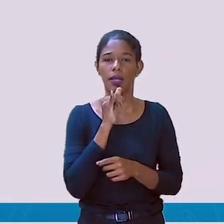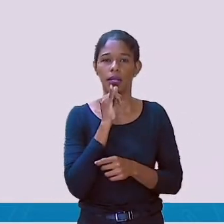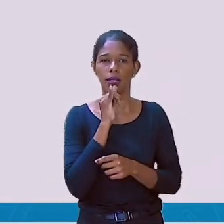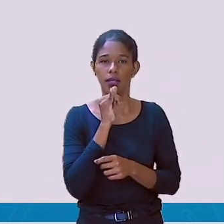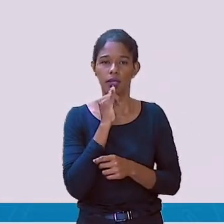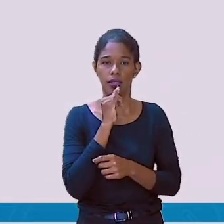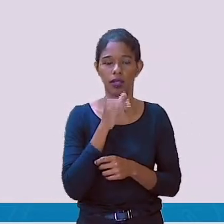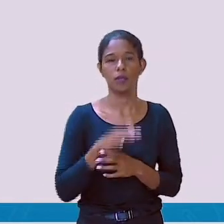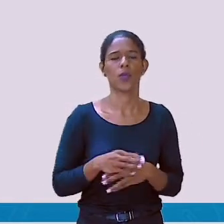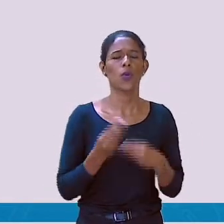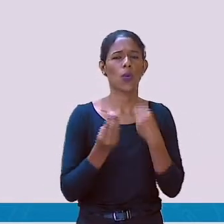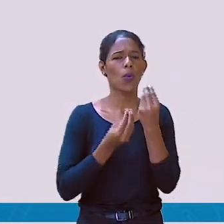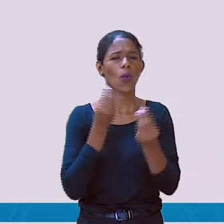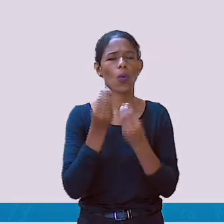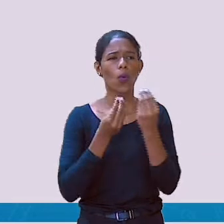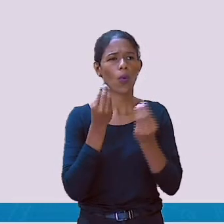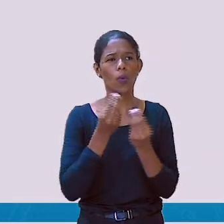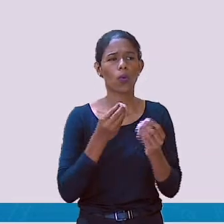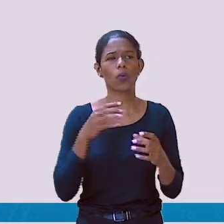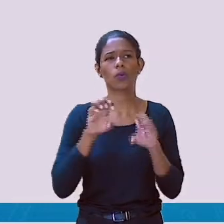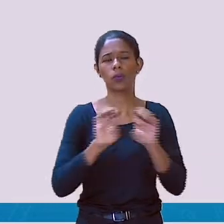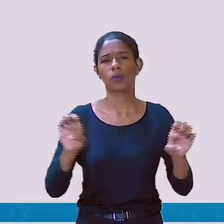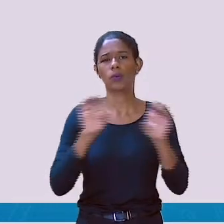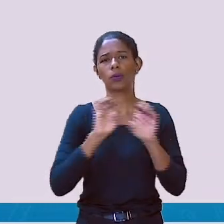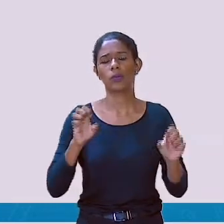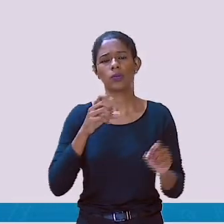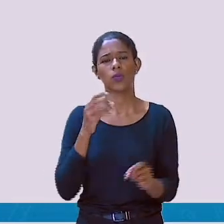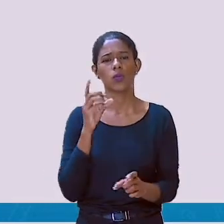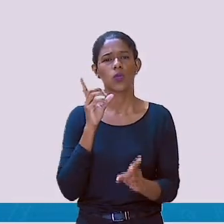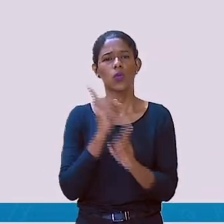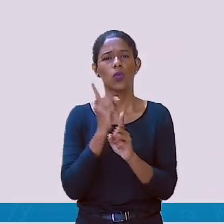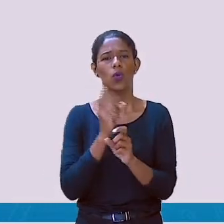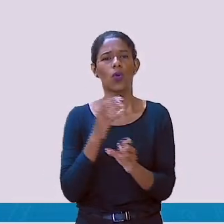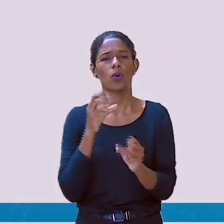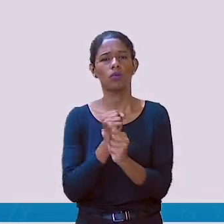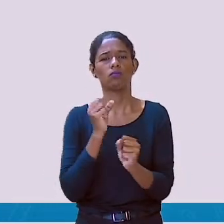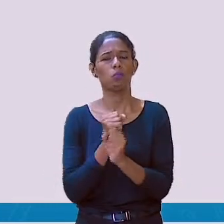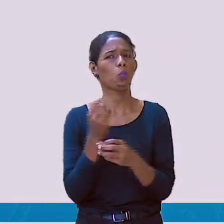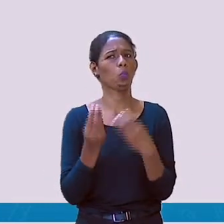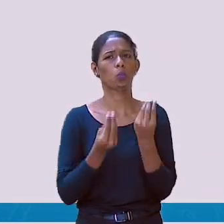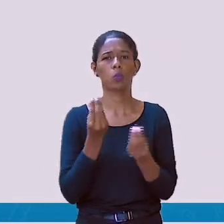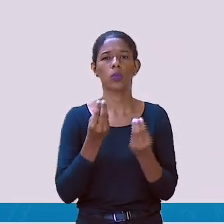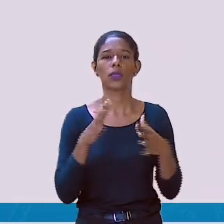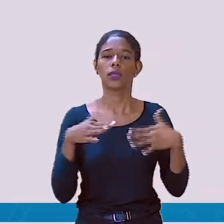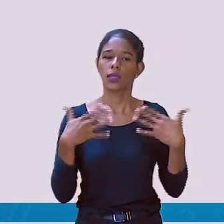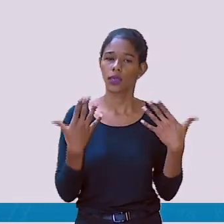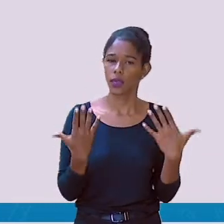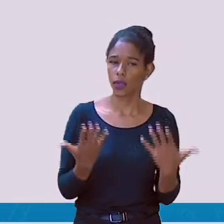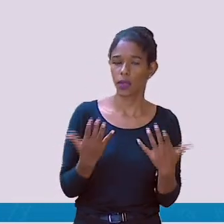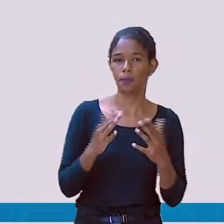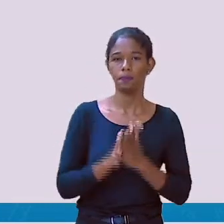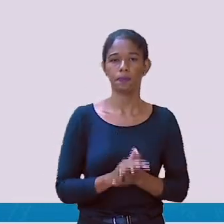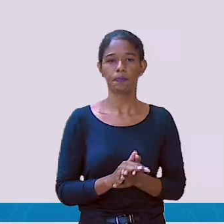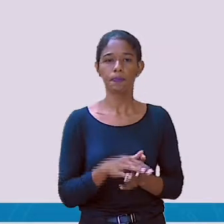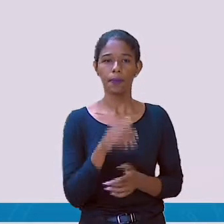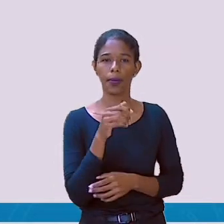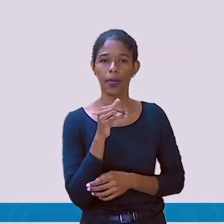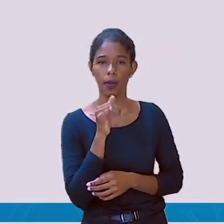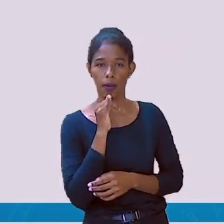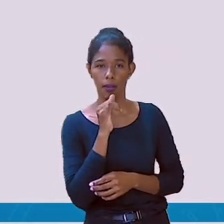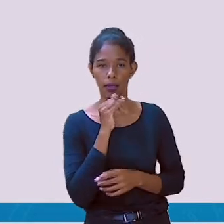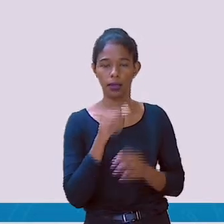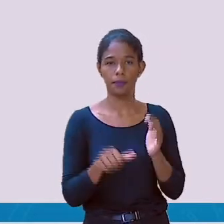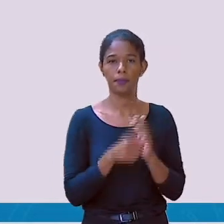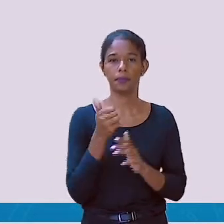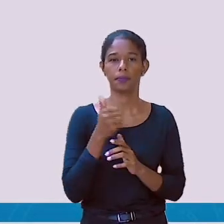parte numérica. 7 vezes 4, 28. Aí, eu vou resolver agora a parte literal.